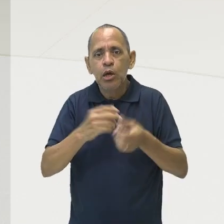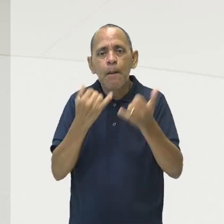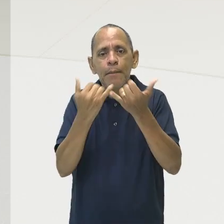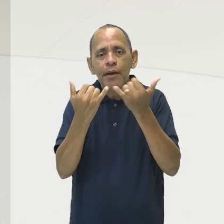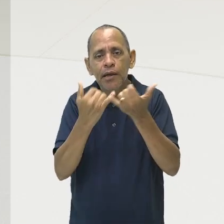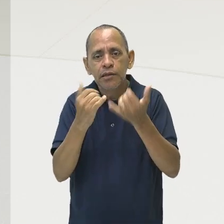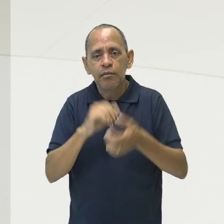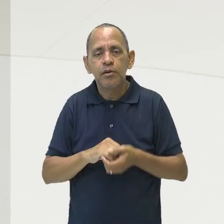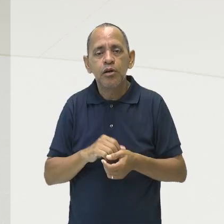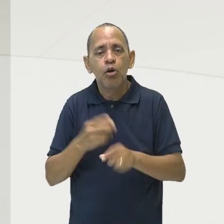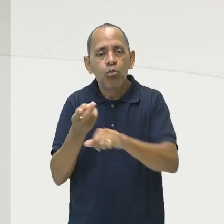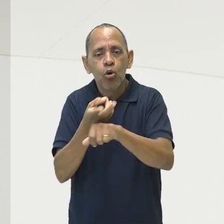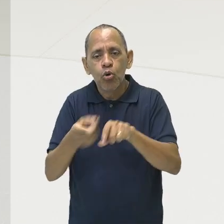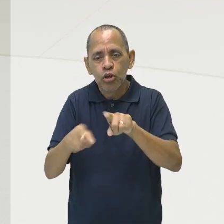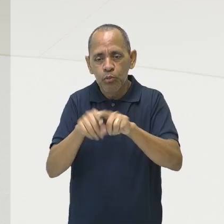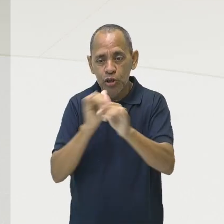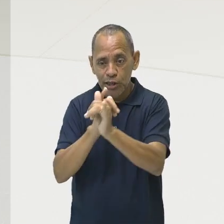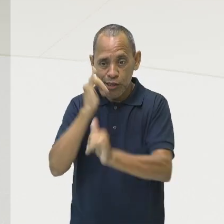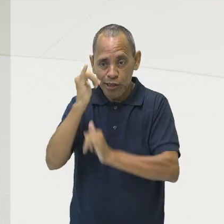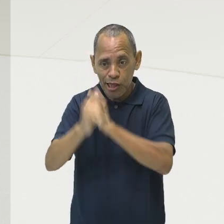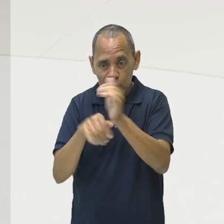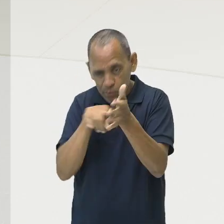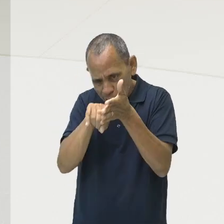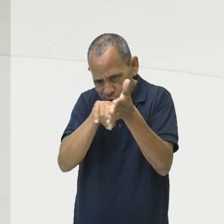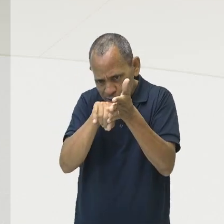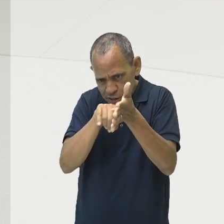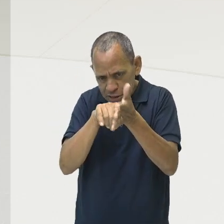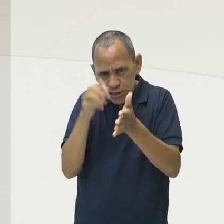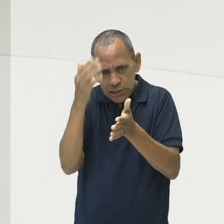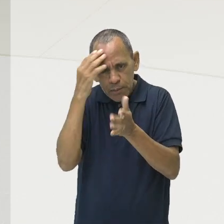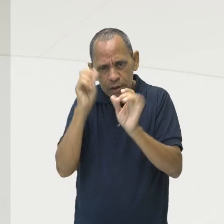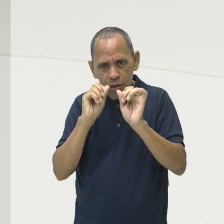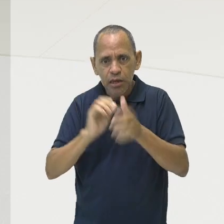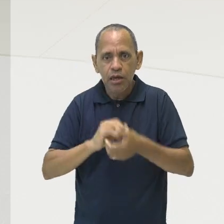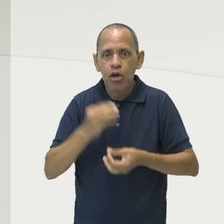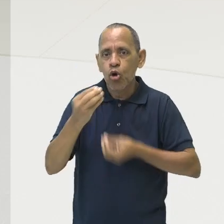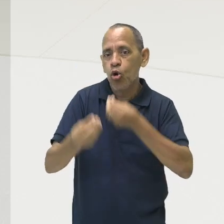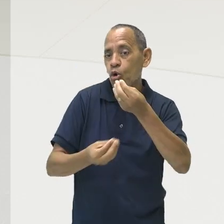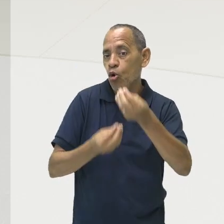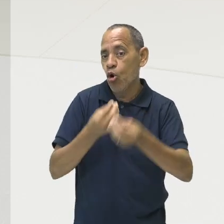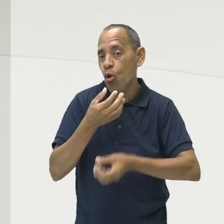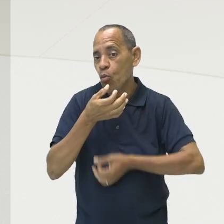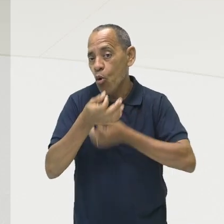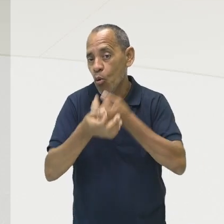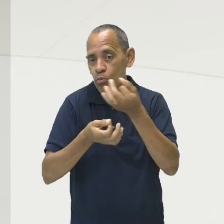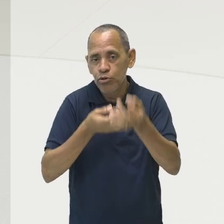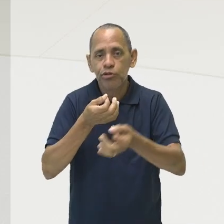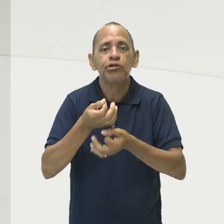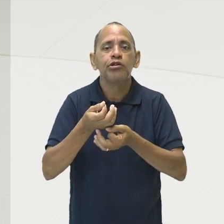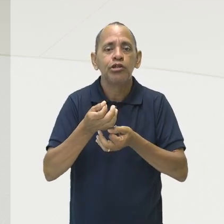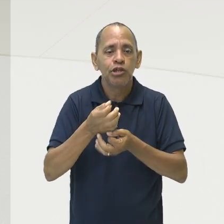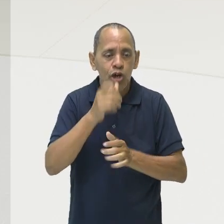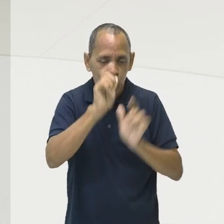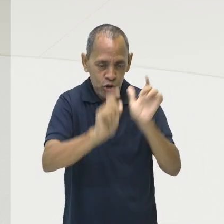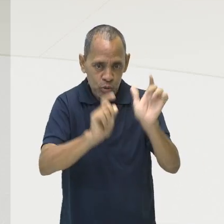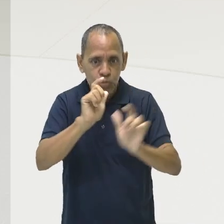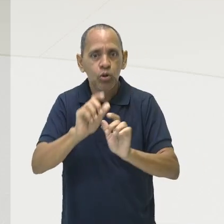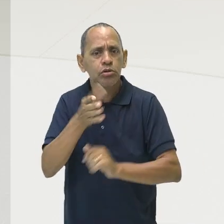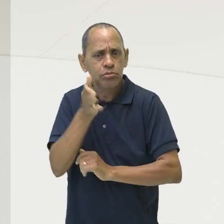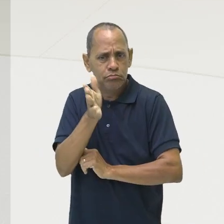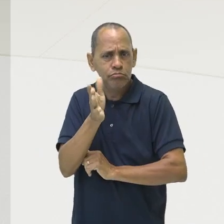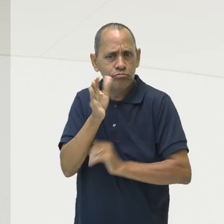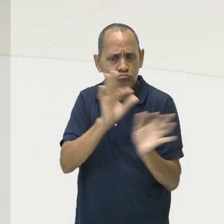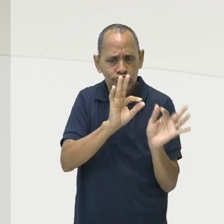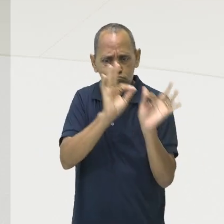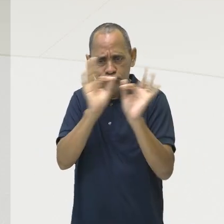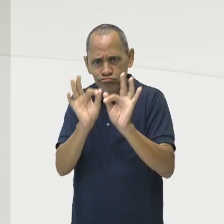internet também, ó, pesquisa para saber a opinião de quem assistiu,